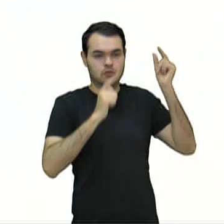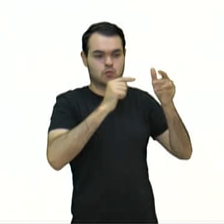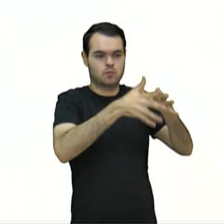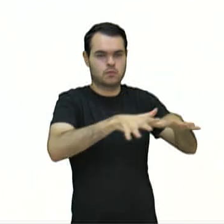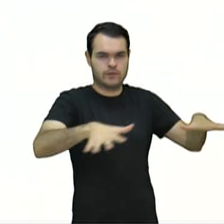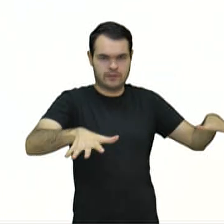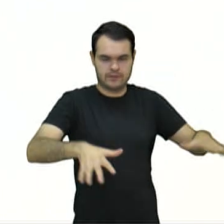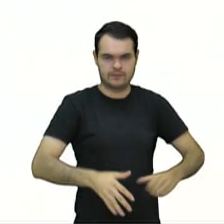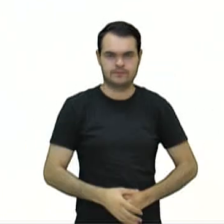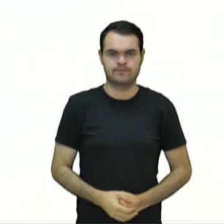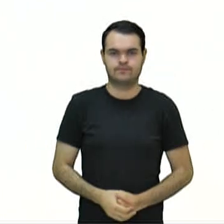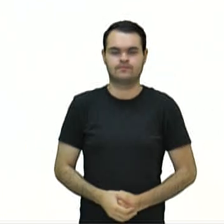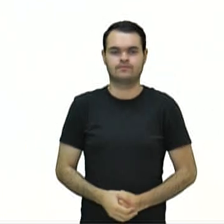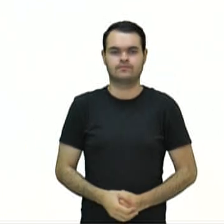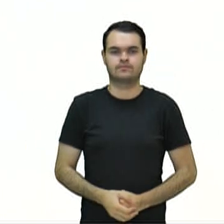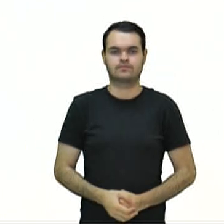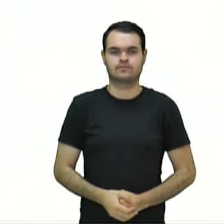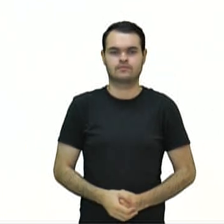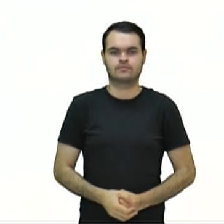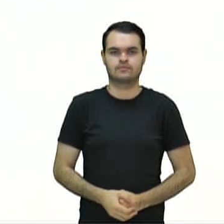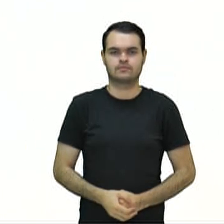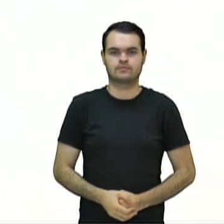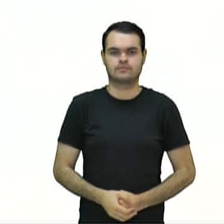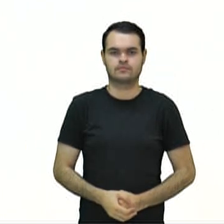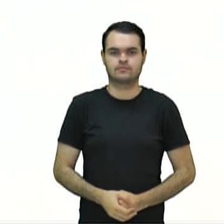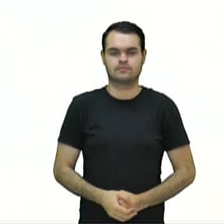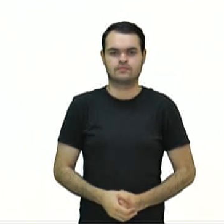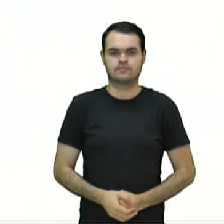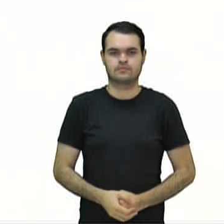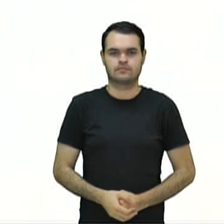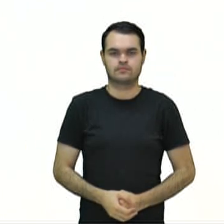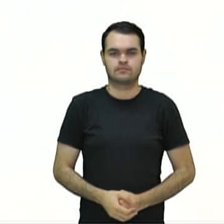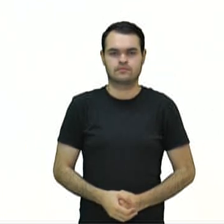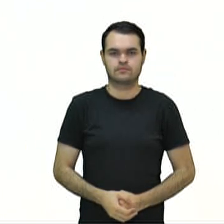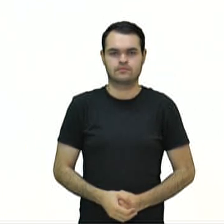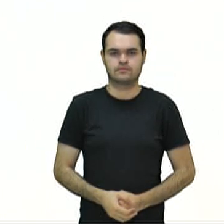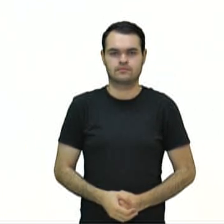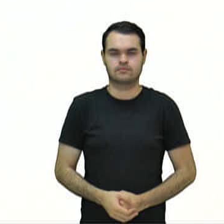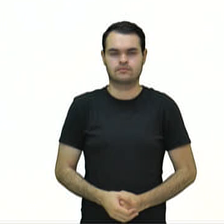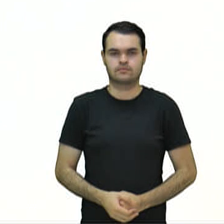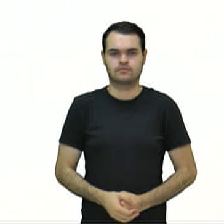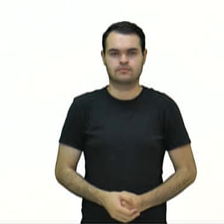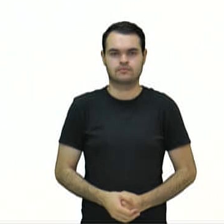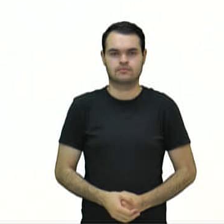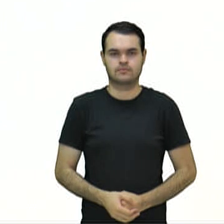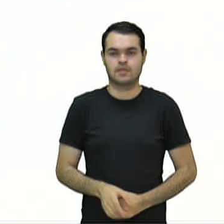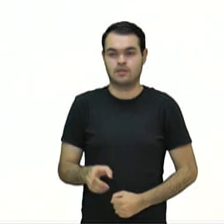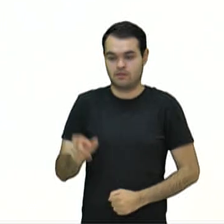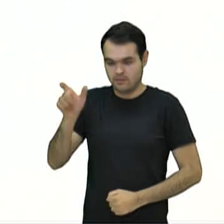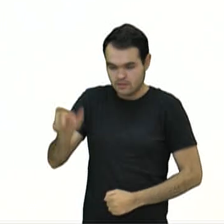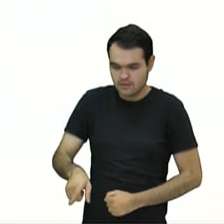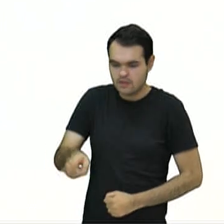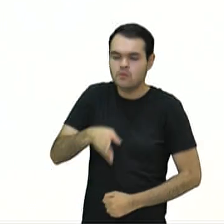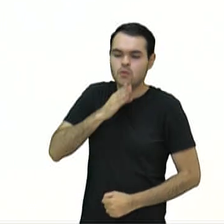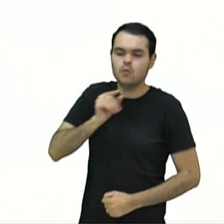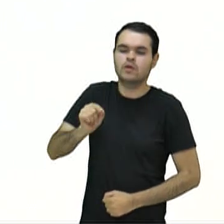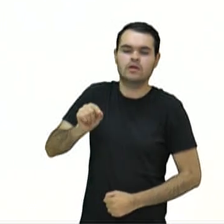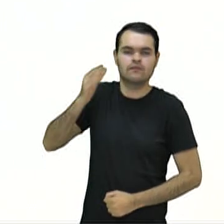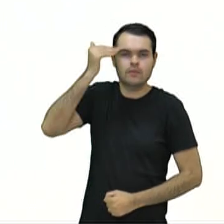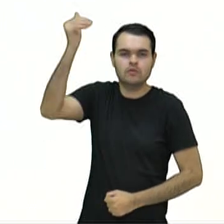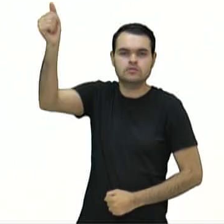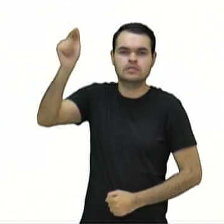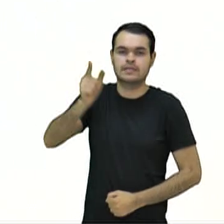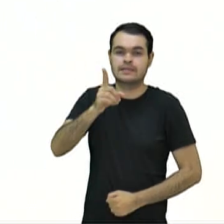mares. He was known of God as God of the sea, and ele é conhecido como Deus dos